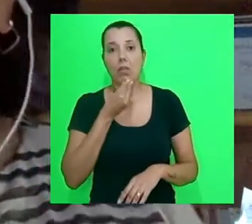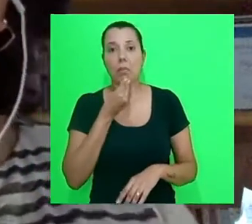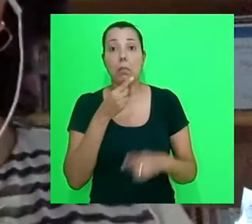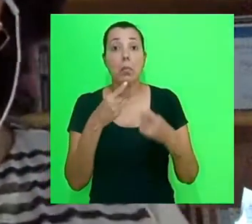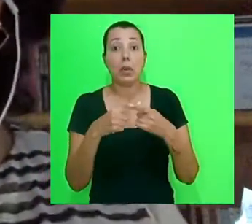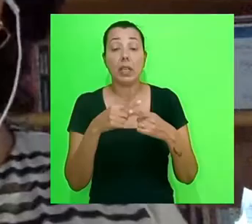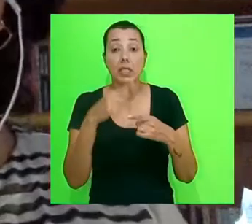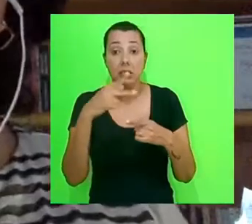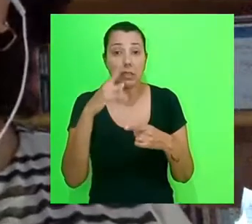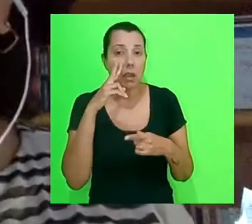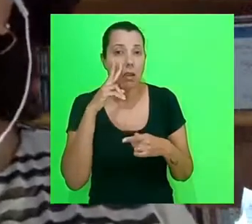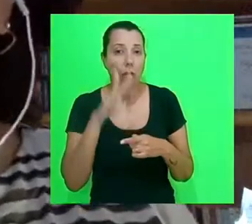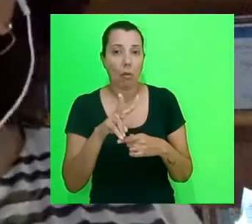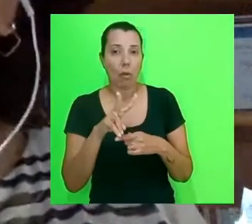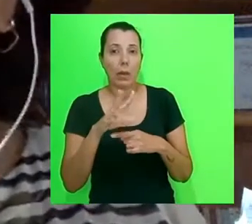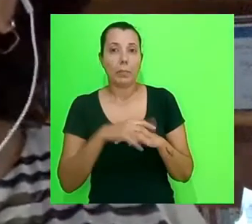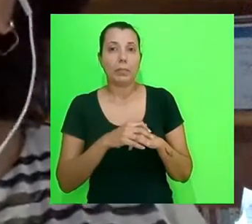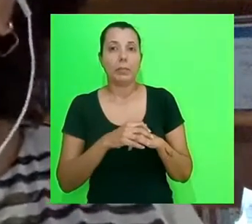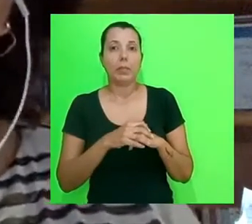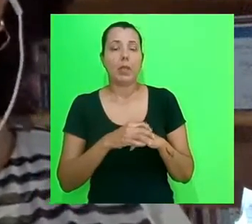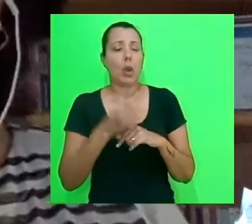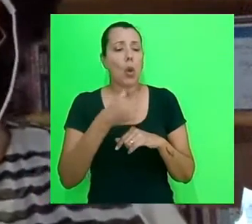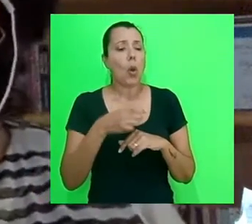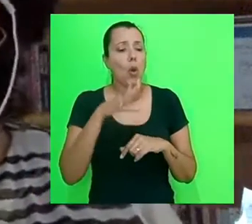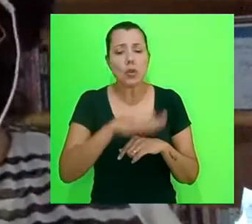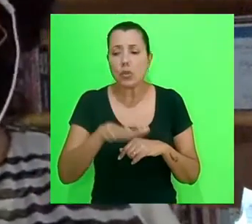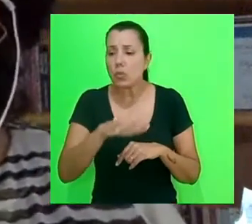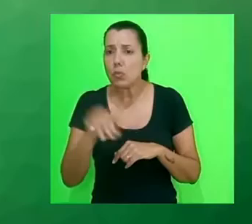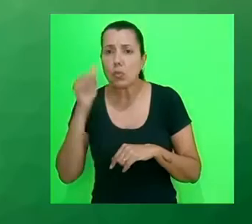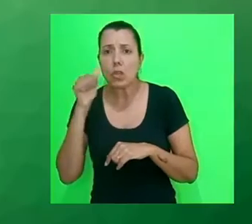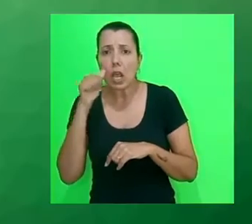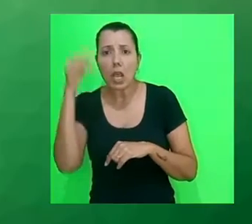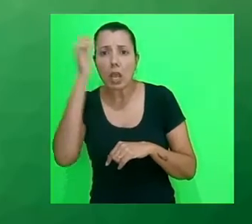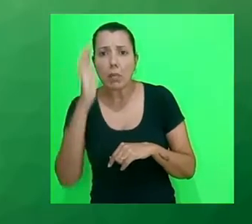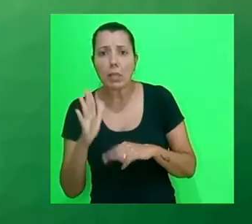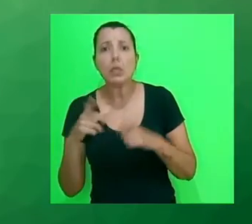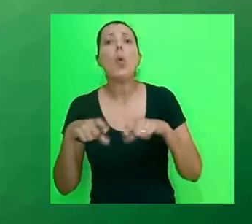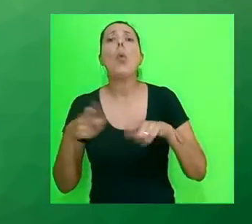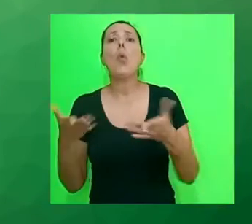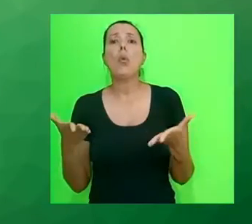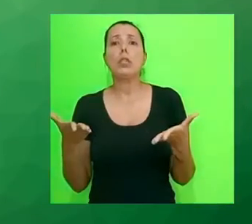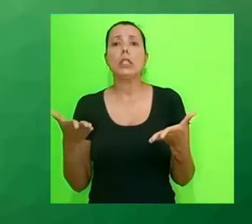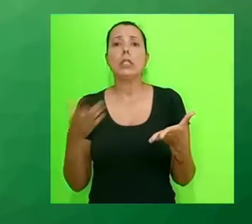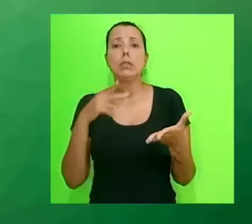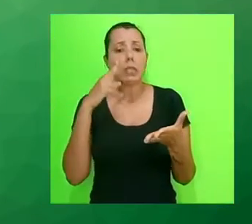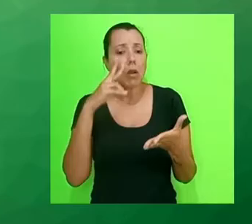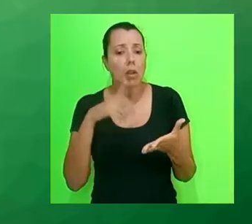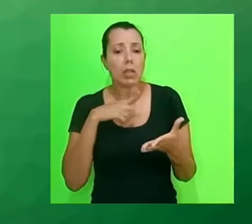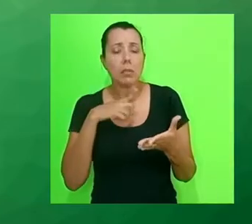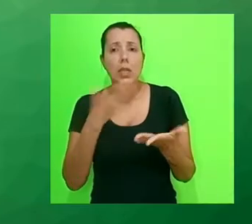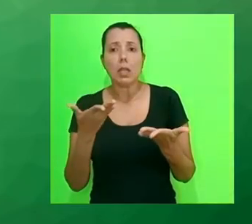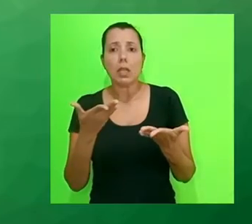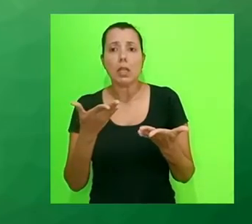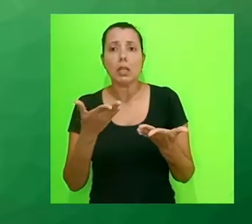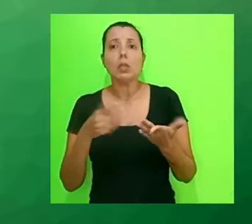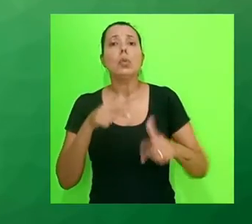exposição. Por exemplo, na área de saúde, quem está na linha de frente, e os dados em relação ao